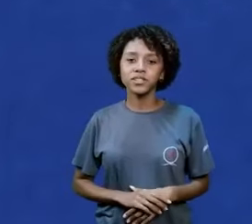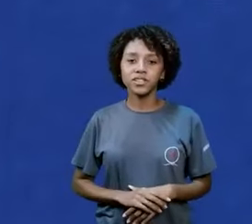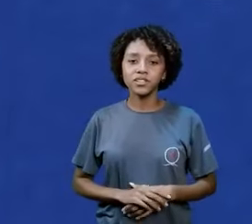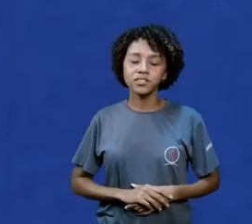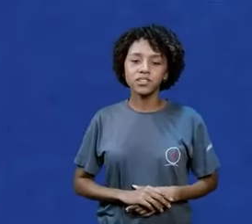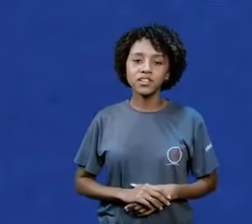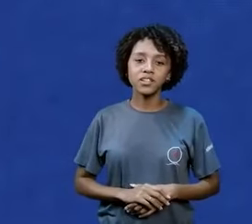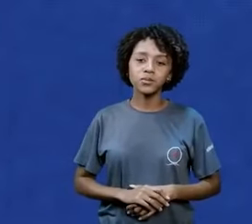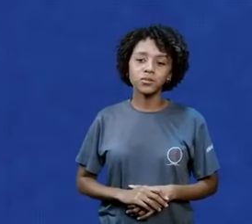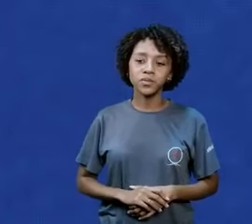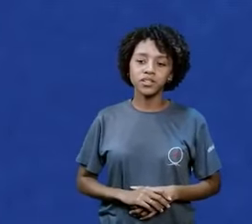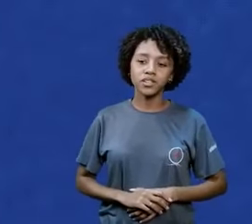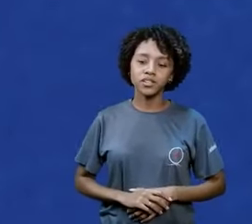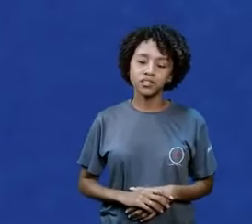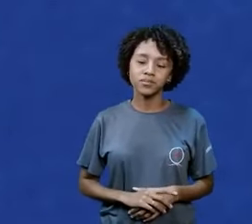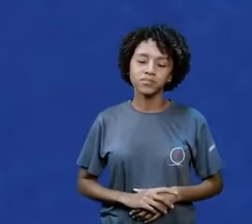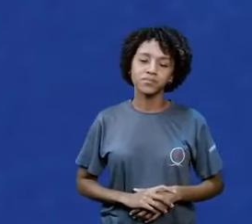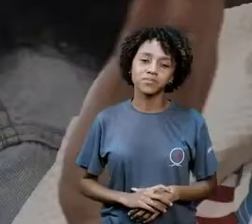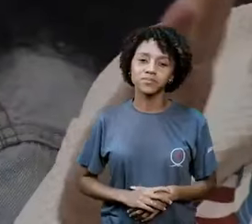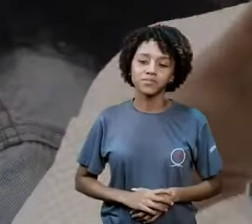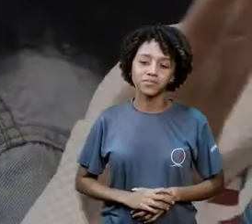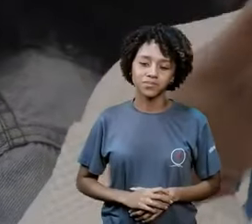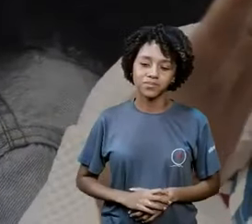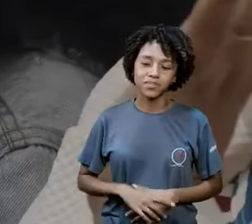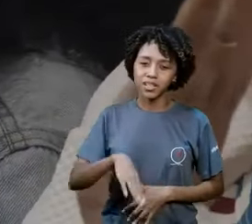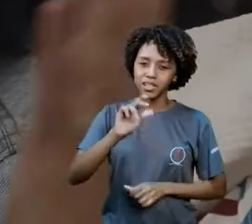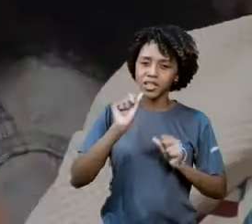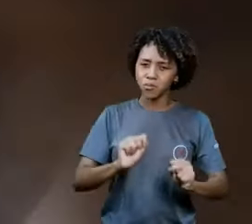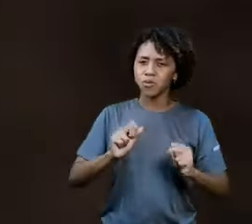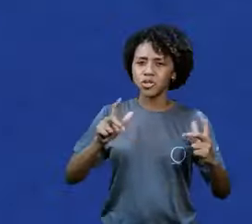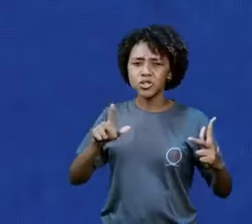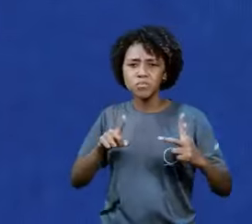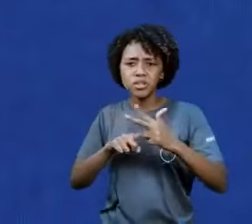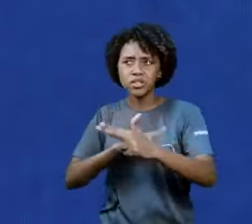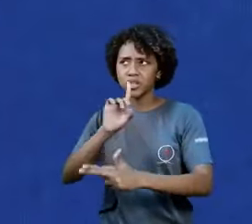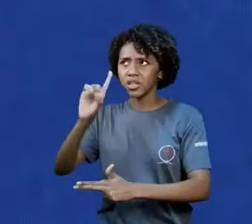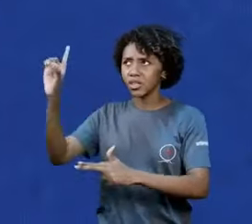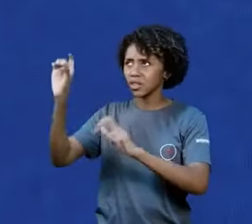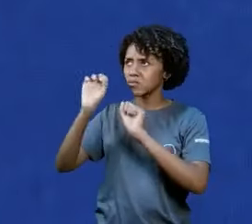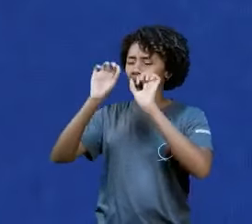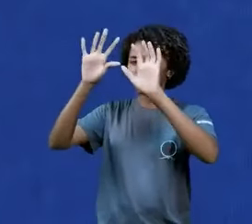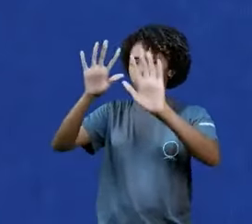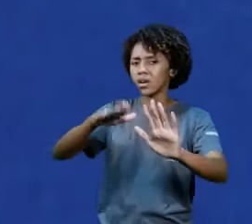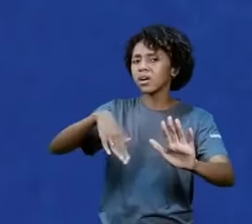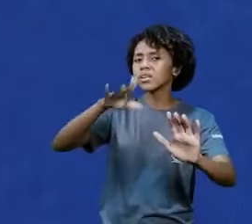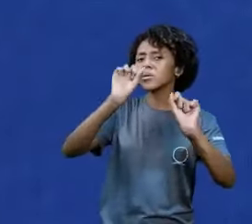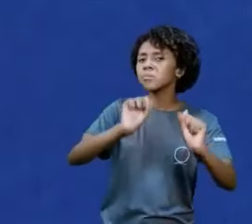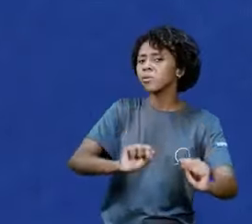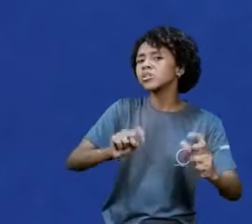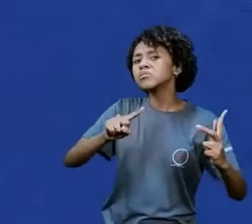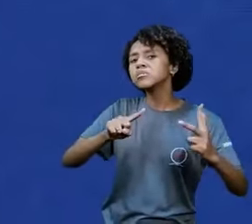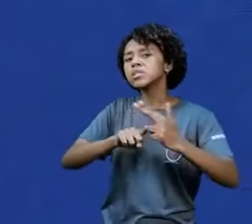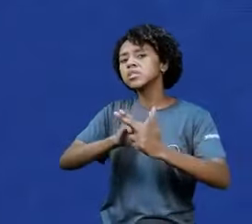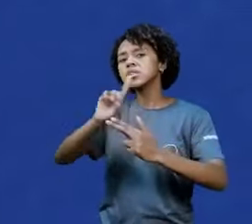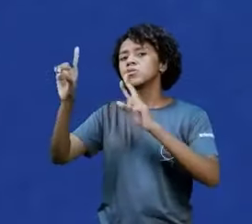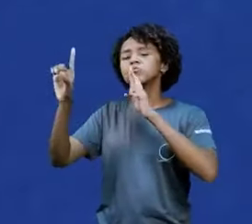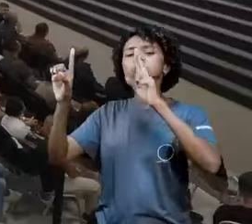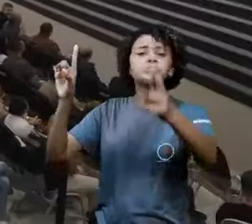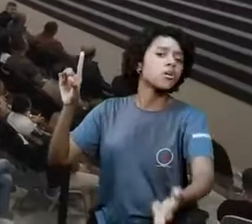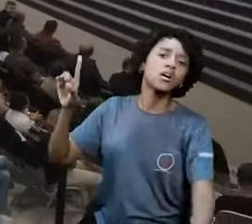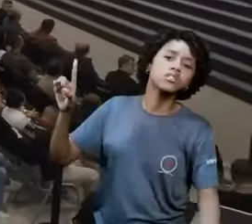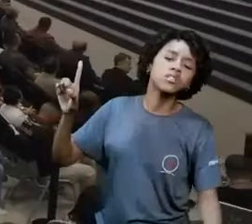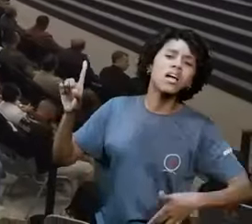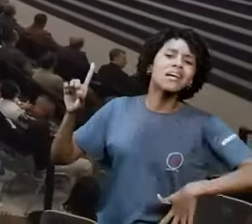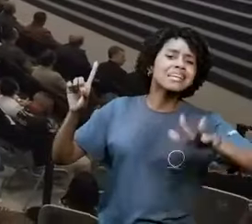que pode impedir Deus te abençoar quem é que pode impedir Deus trazer uma resposta você qu é pode impedir